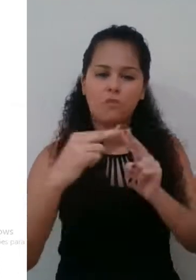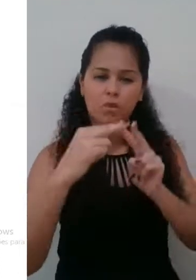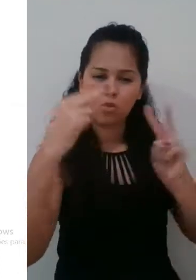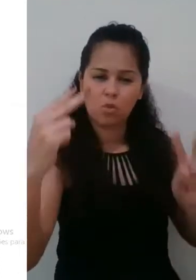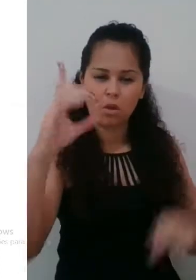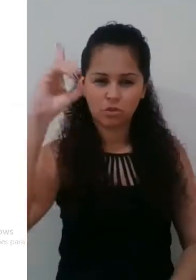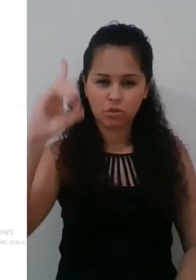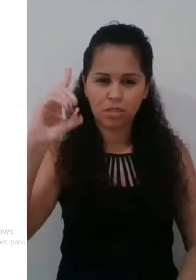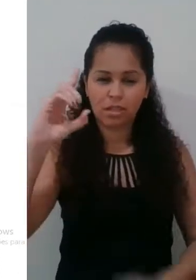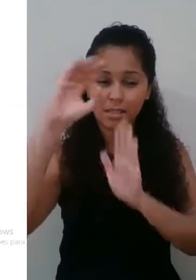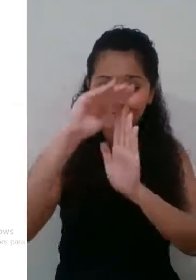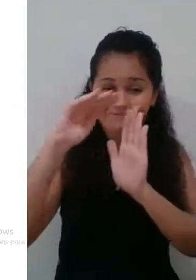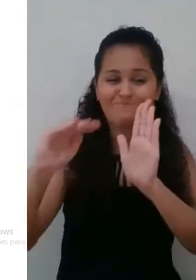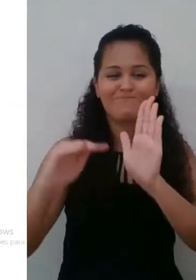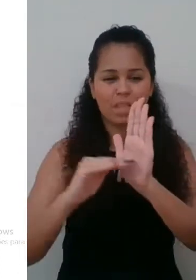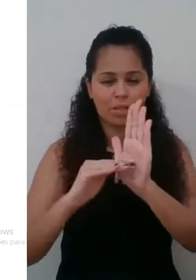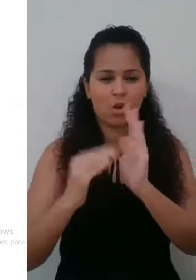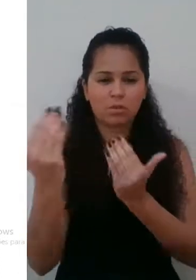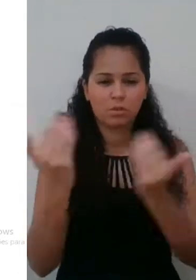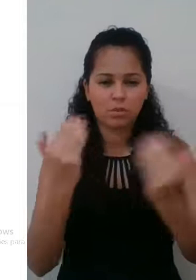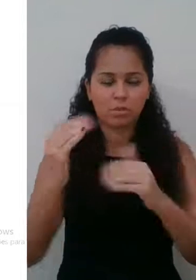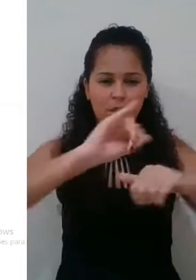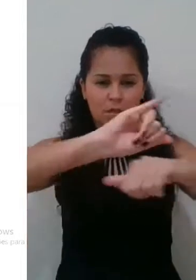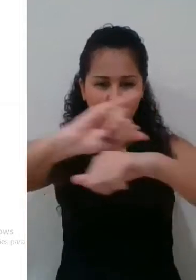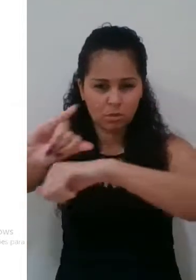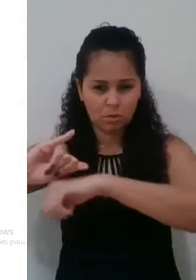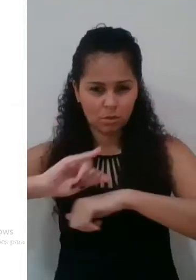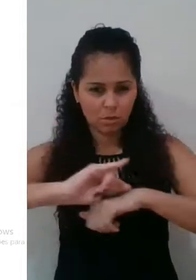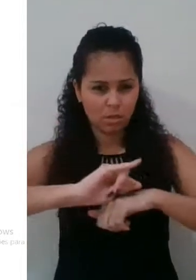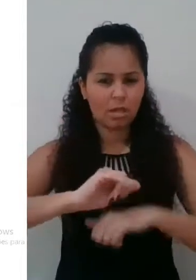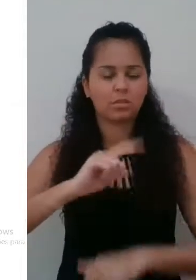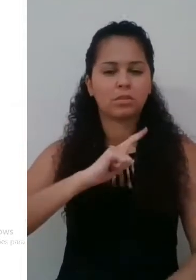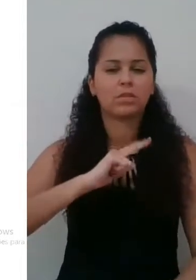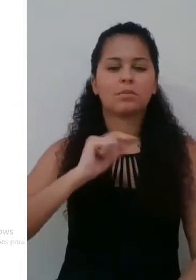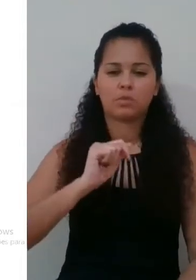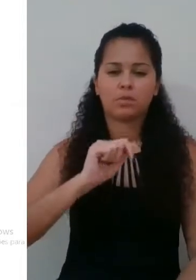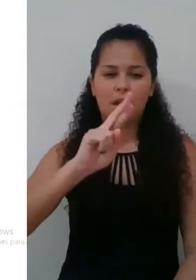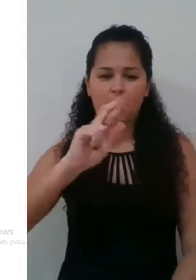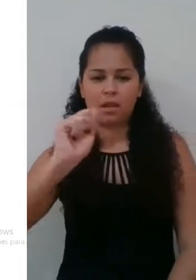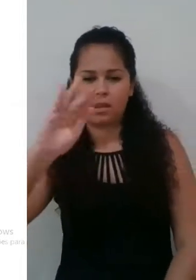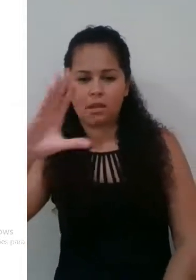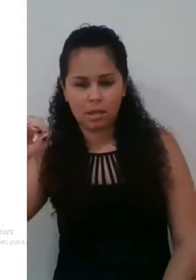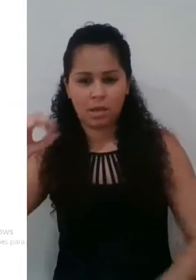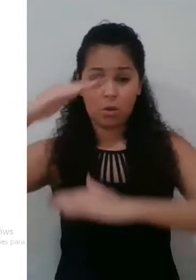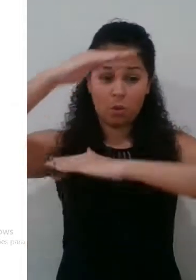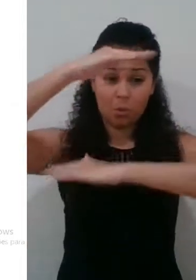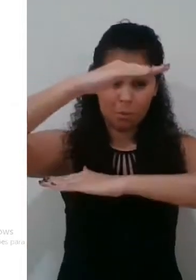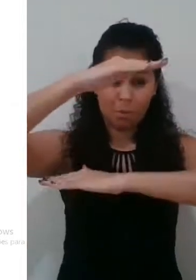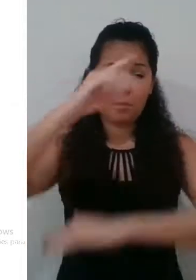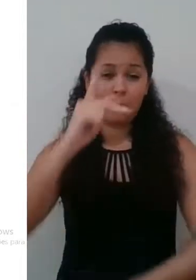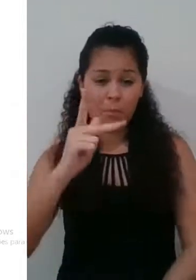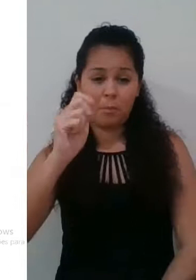Olha a construção aqui, ó. Todo raio que vai paralelo reflete passando pelo foco. Todo raio que vai no